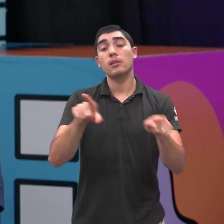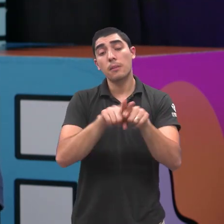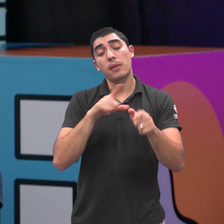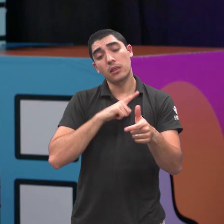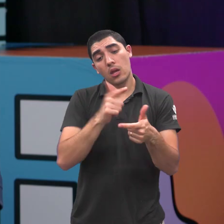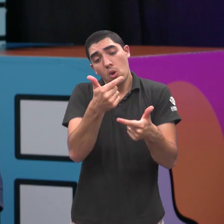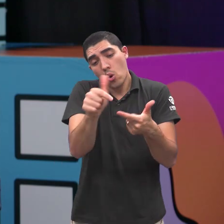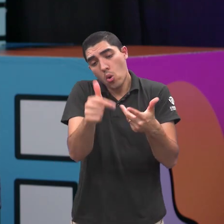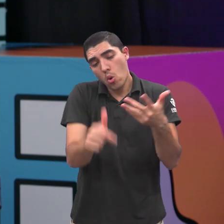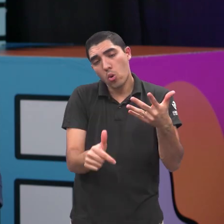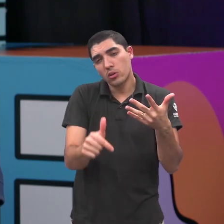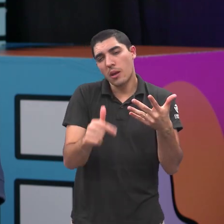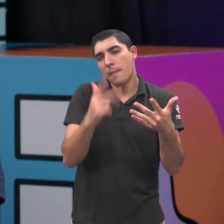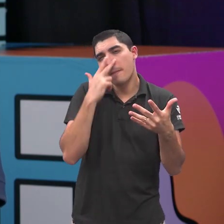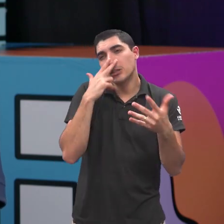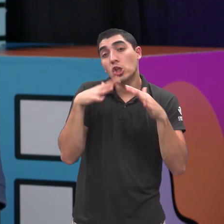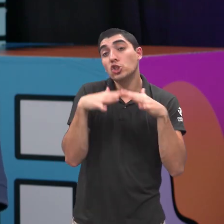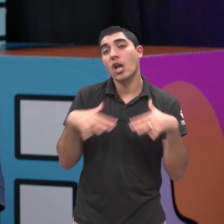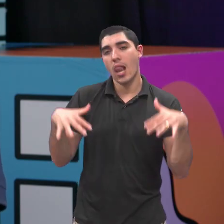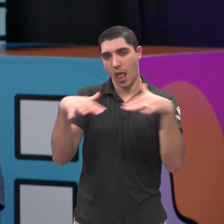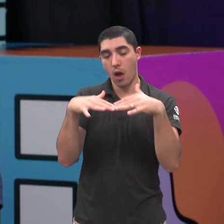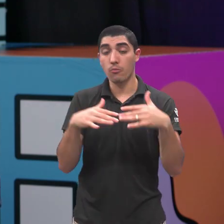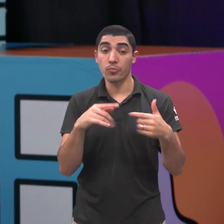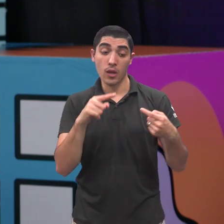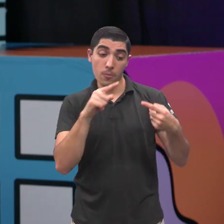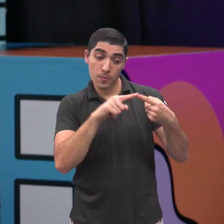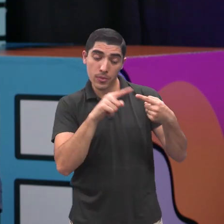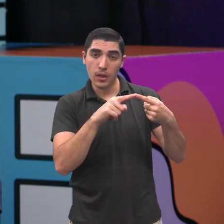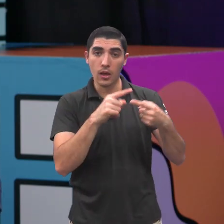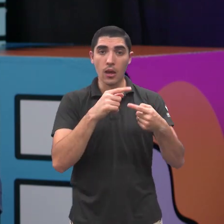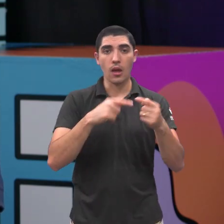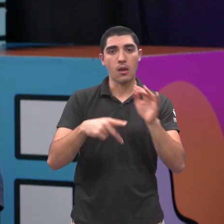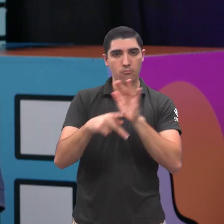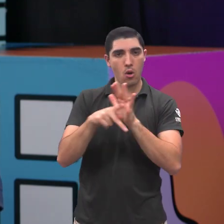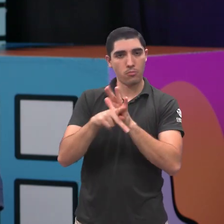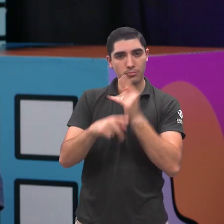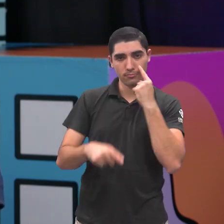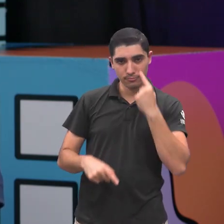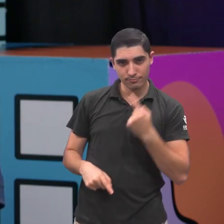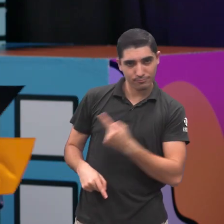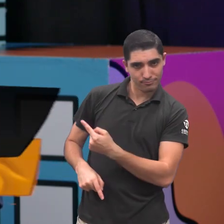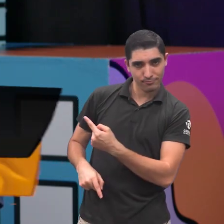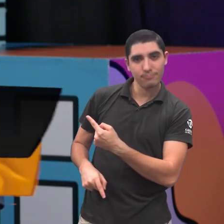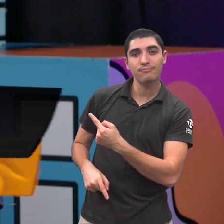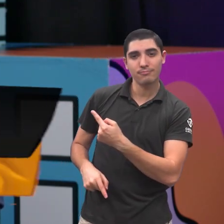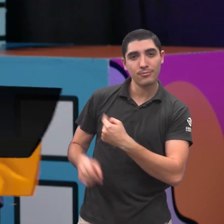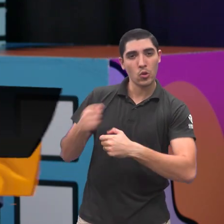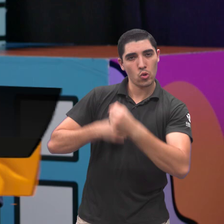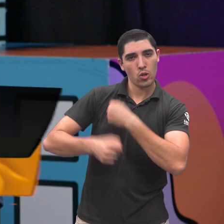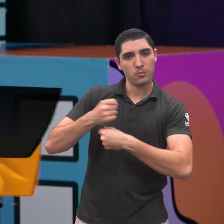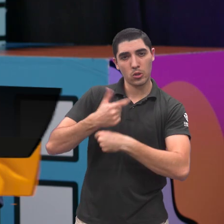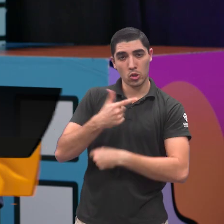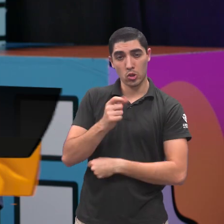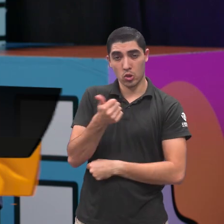mais genéricas, né? Certo. A primeira delas, em 2011, quando uma lei, a lei